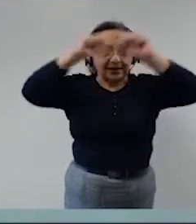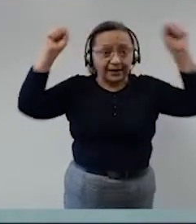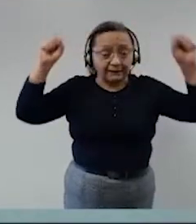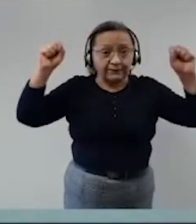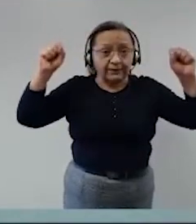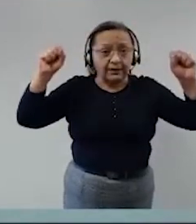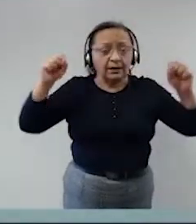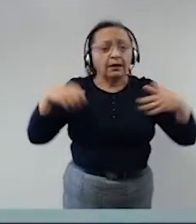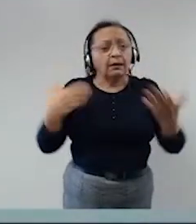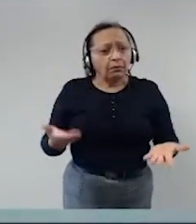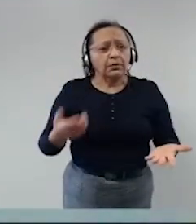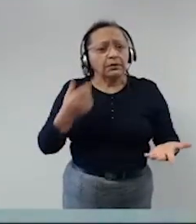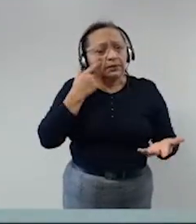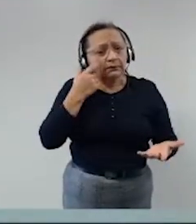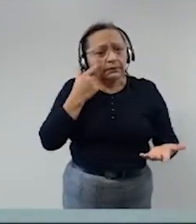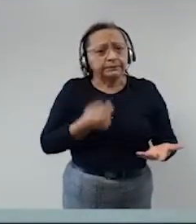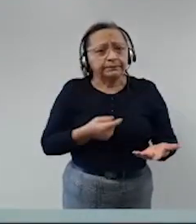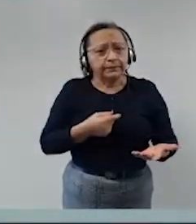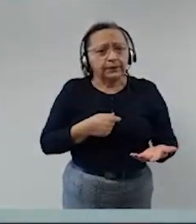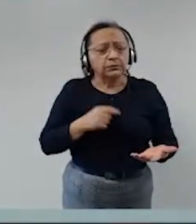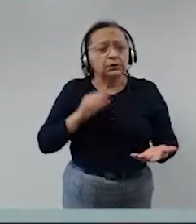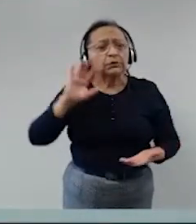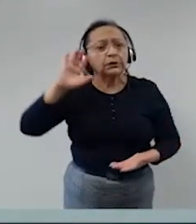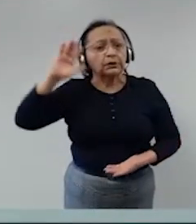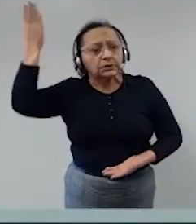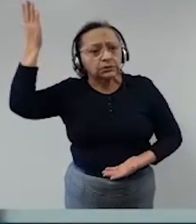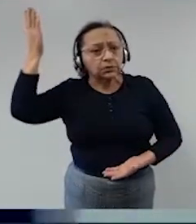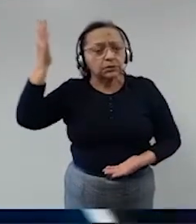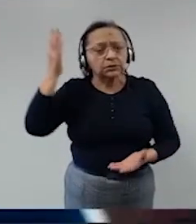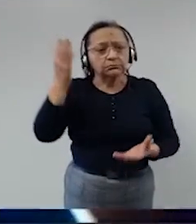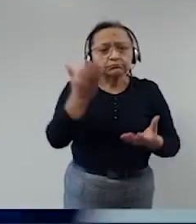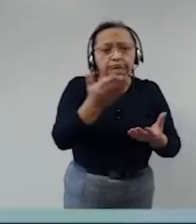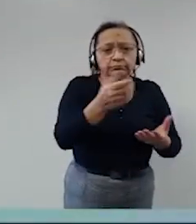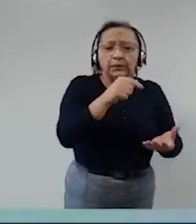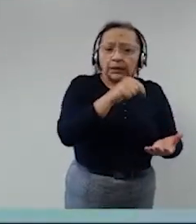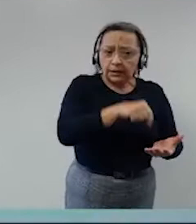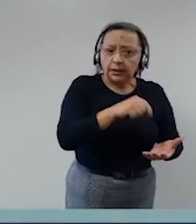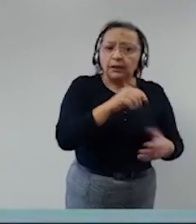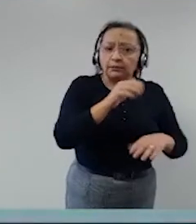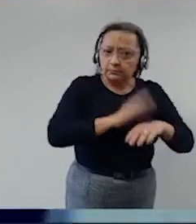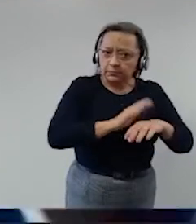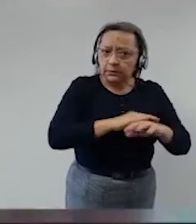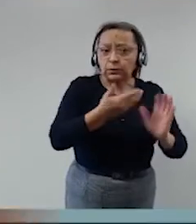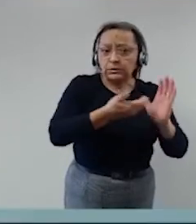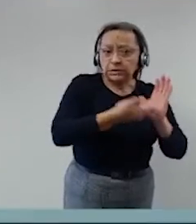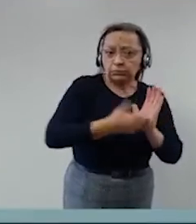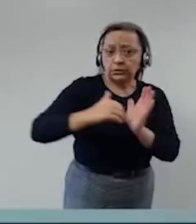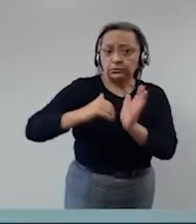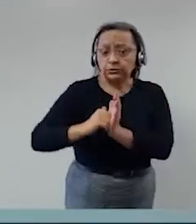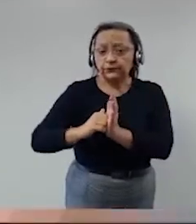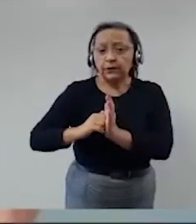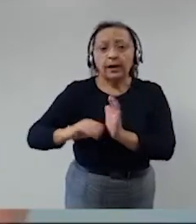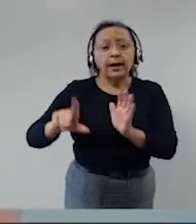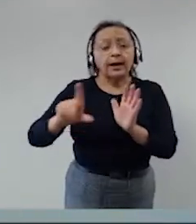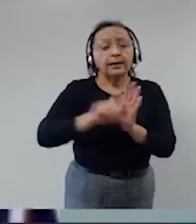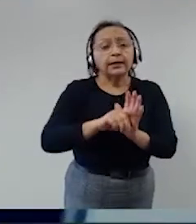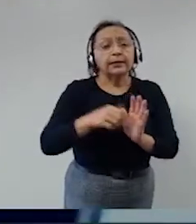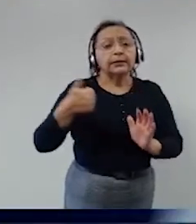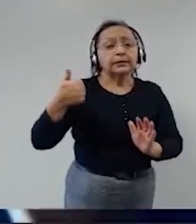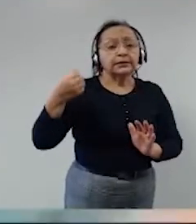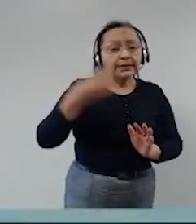de decisões vindas, de atos vindos do Executivo e do Legislativo, a